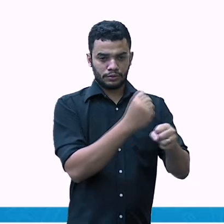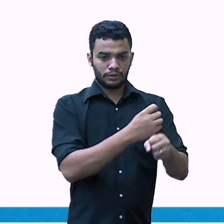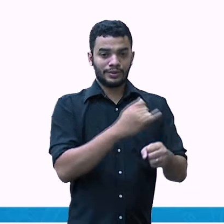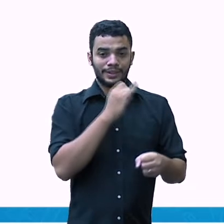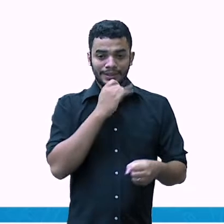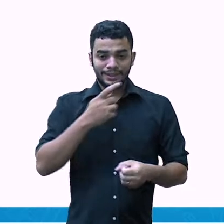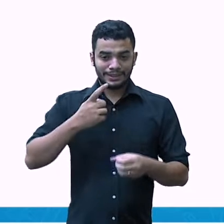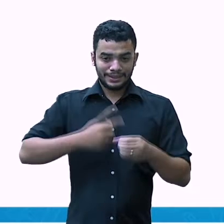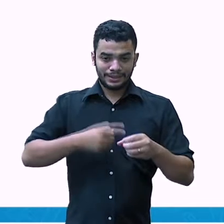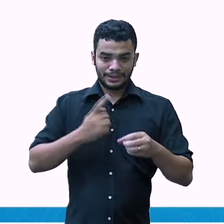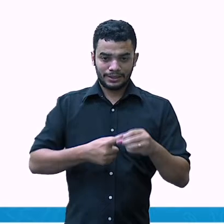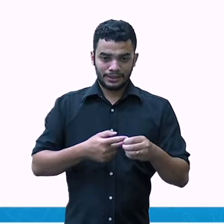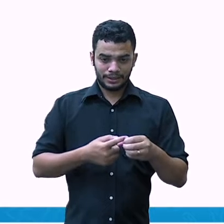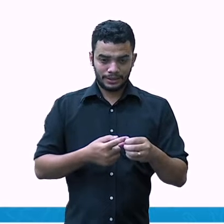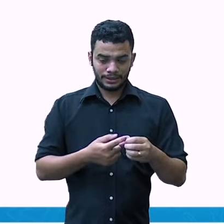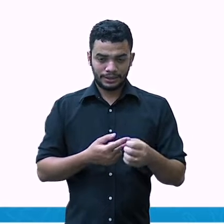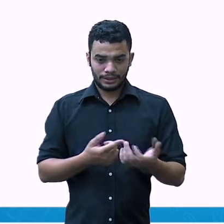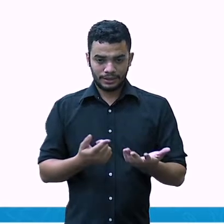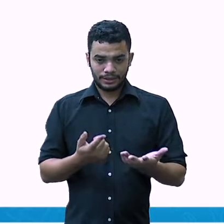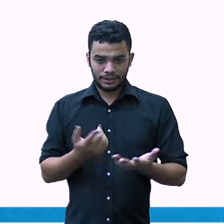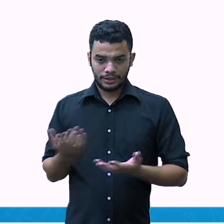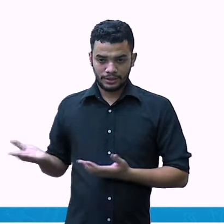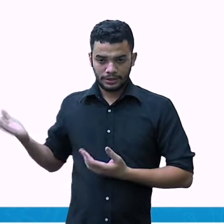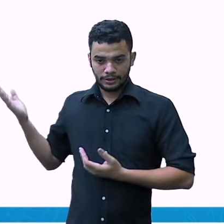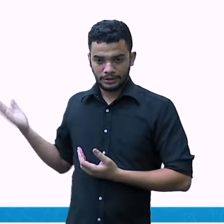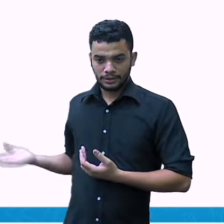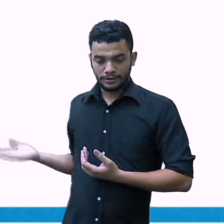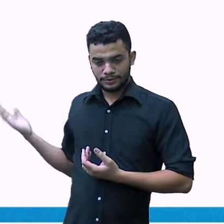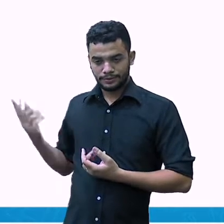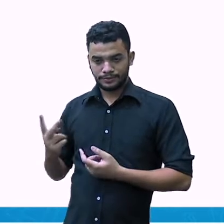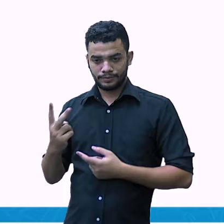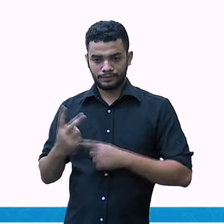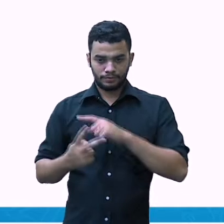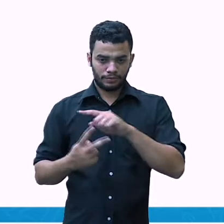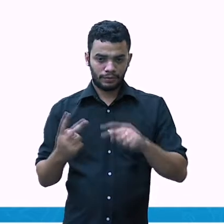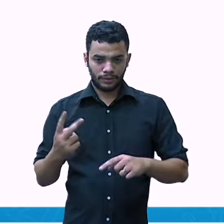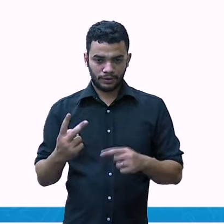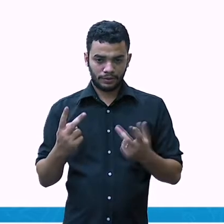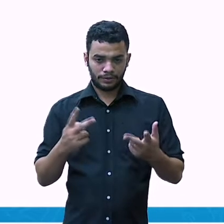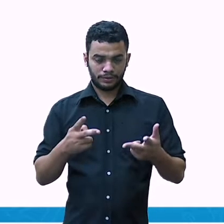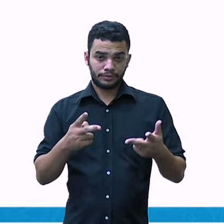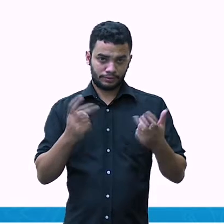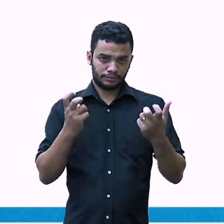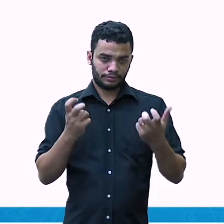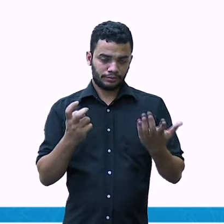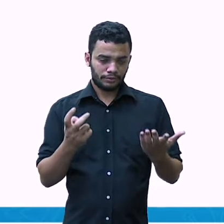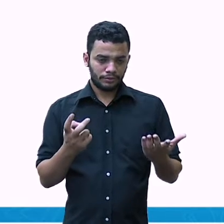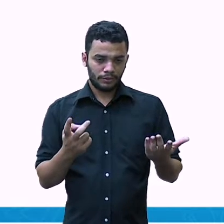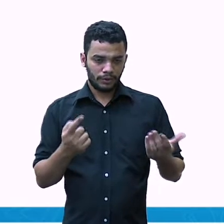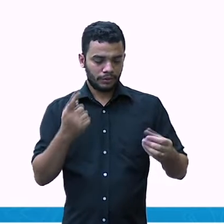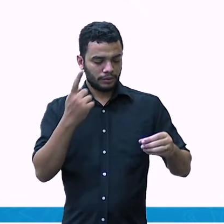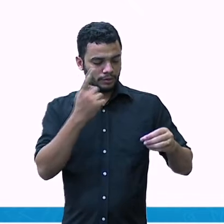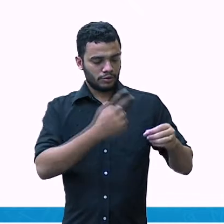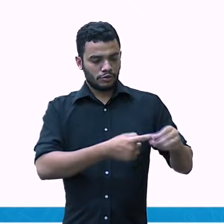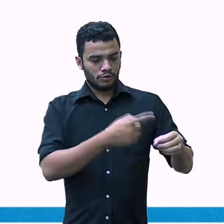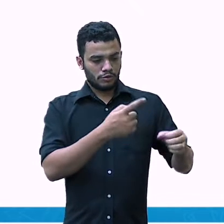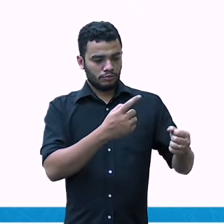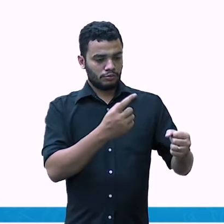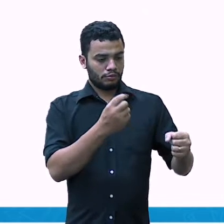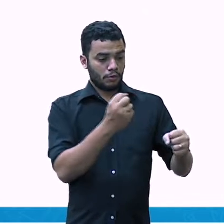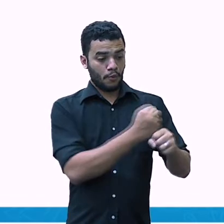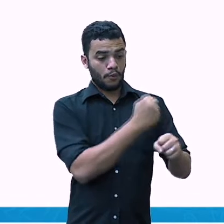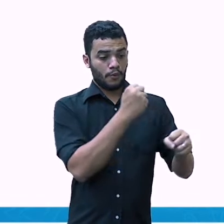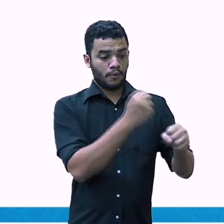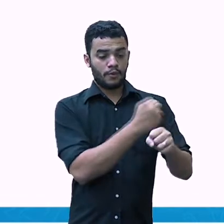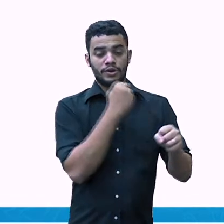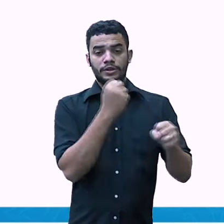Janeiro e o Salvador, certo? Salvador. Então, essas duas cidades aqui, elas foram criadas